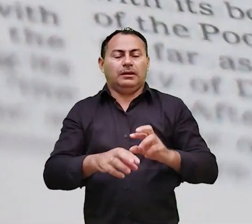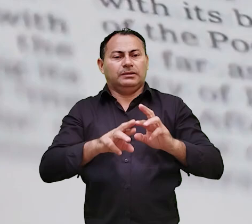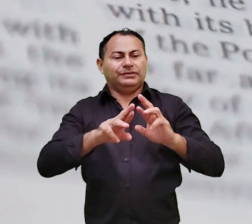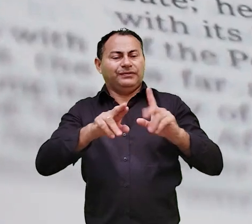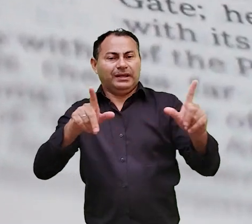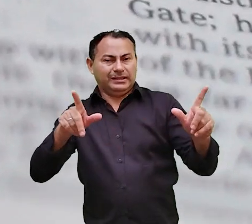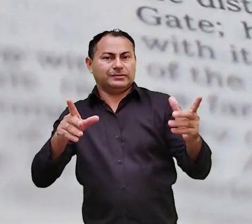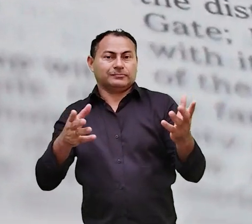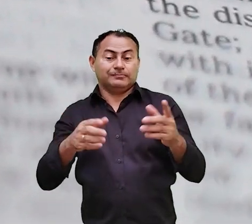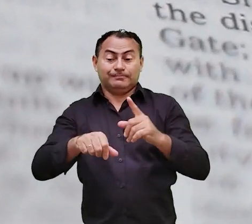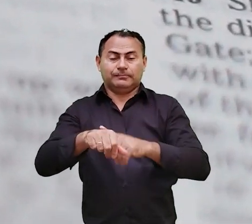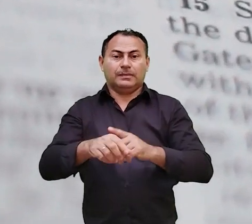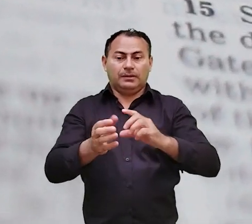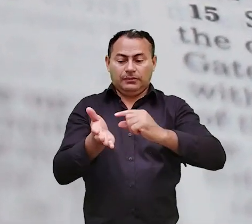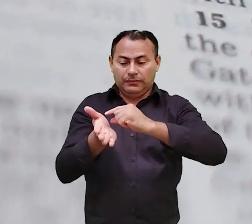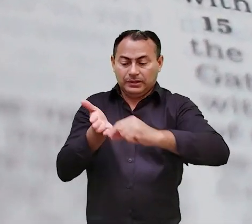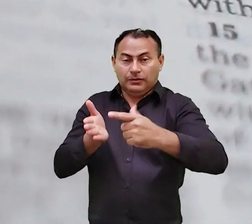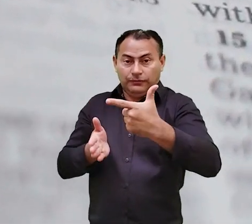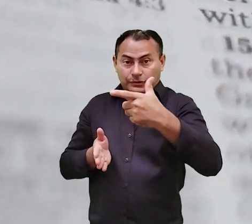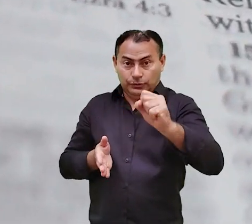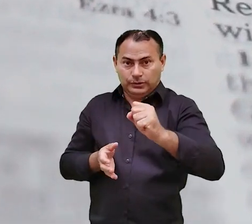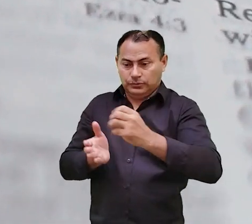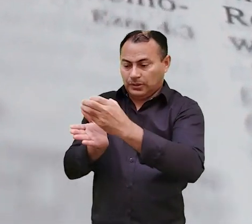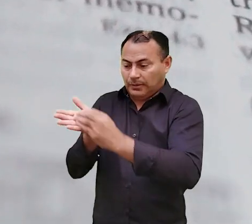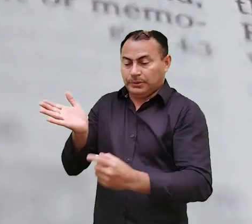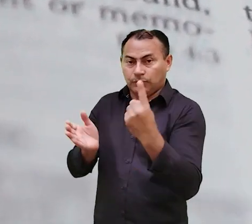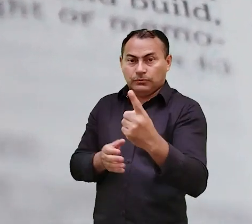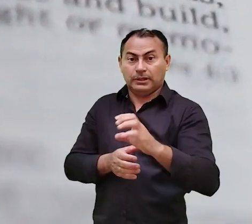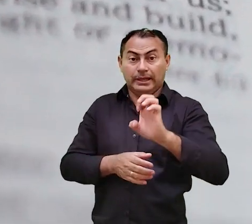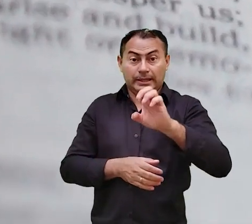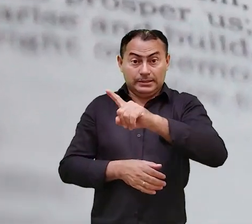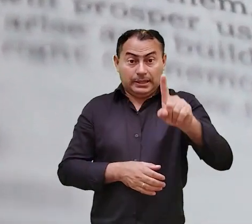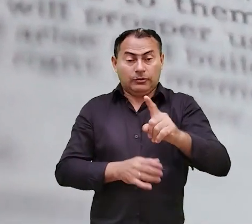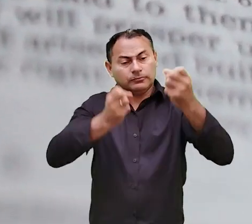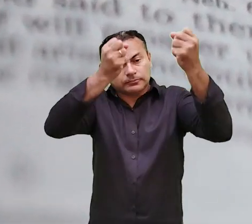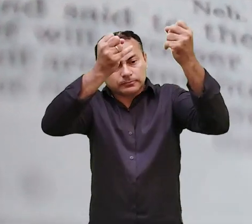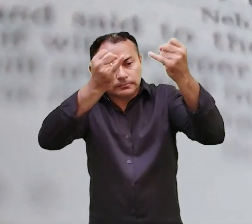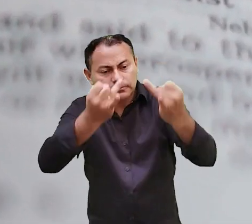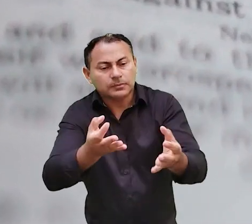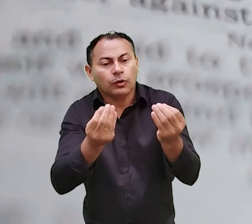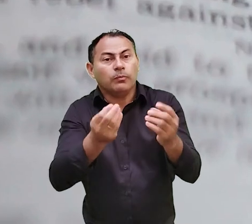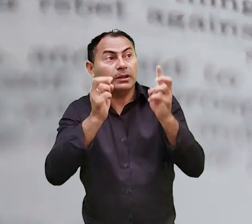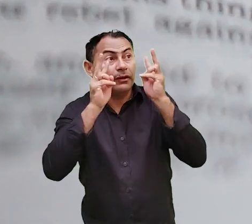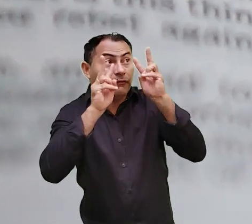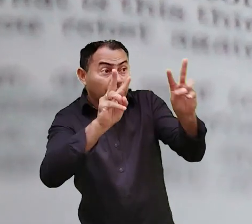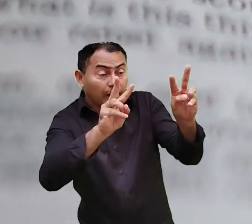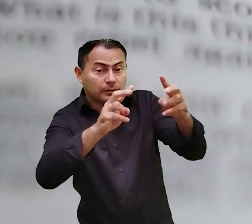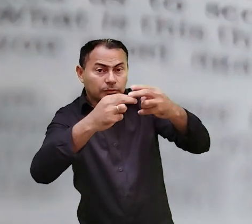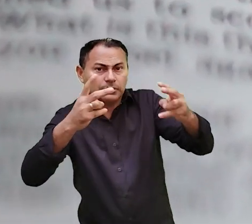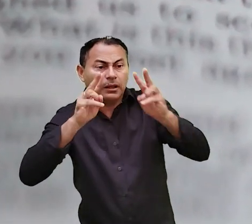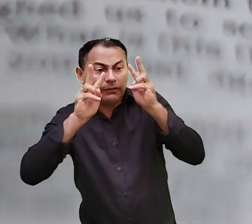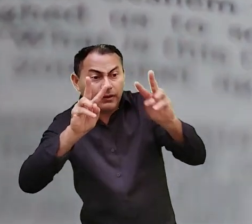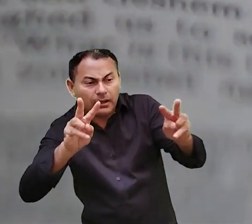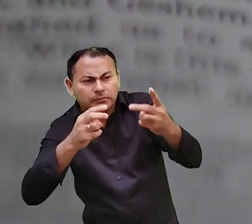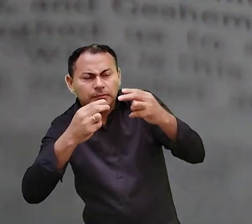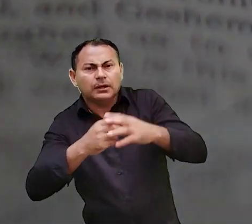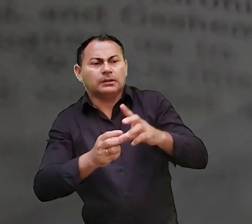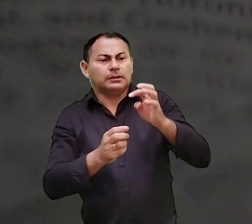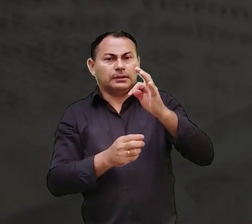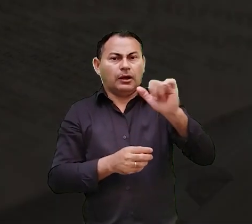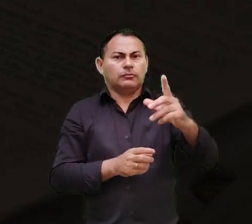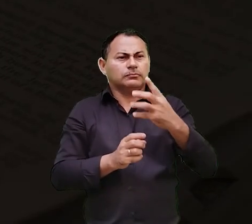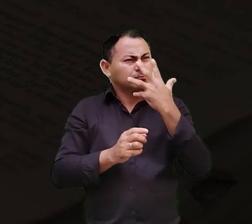tempos eram bem fora do comum. No versículo 28, capítulo 1, Ezequiel explica como era a visão. Ele diz